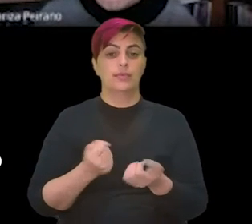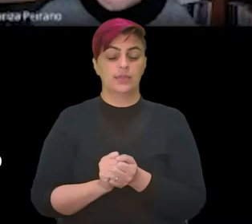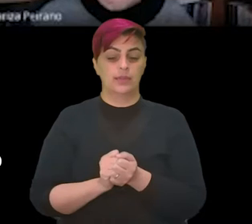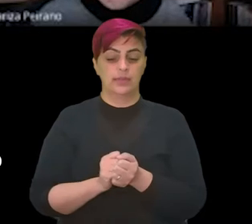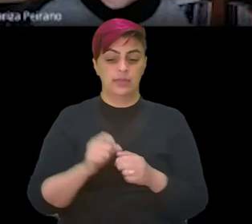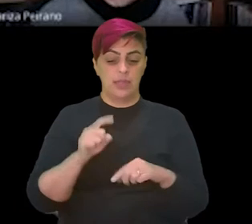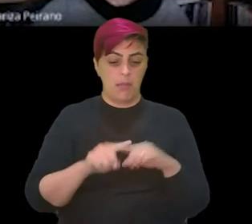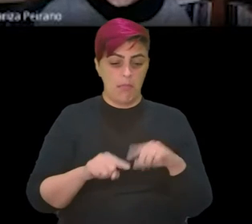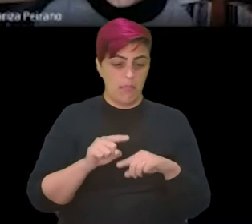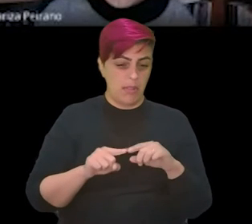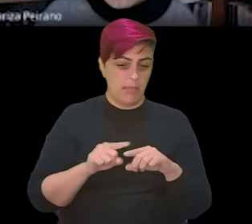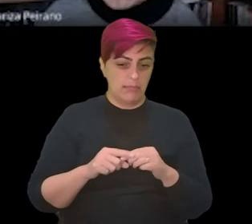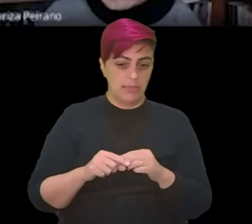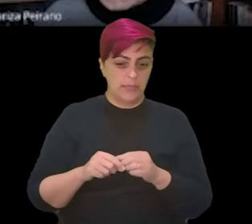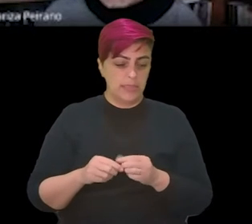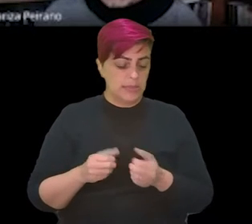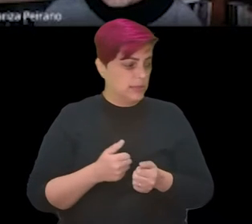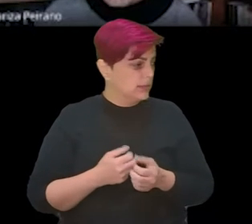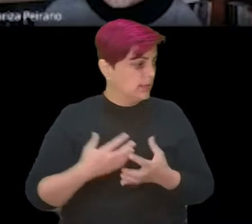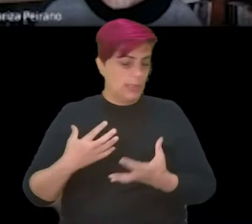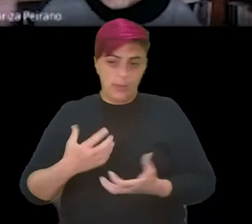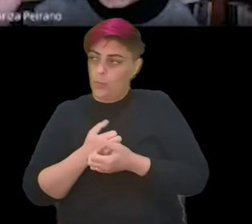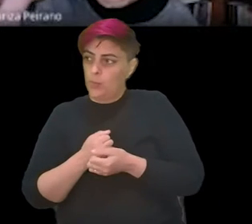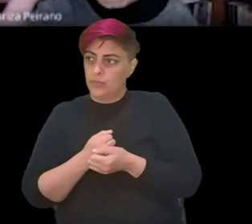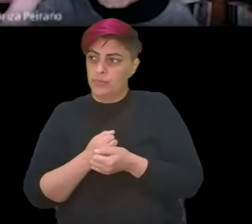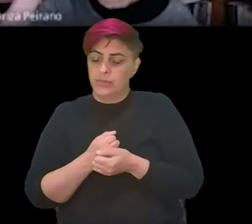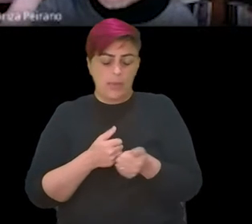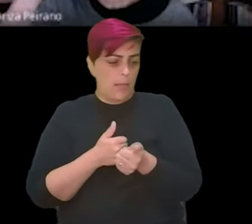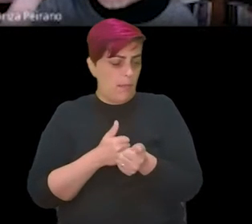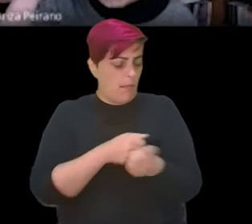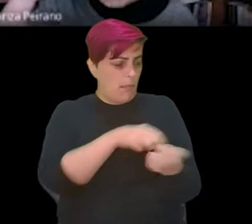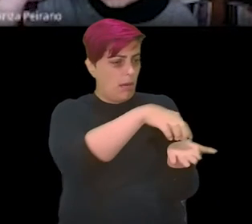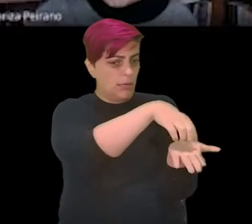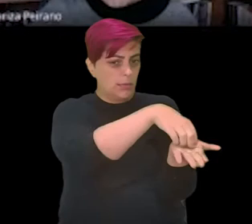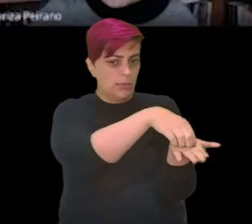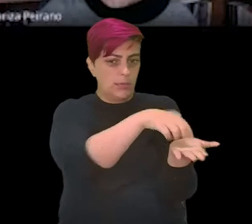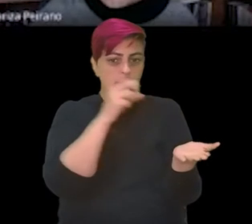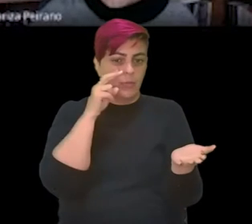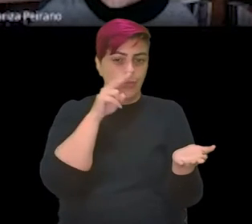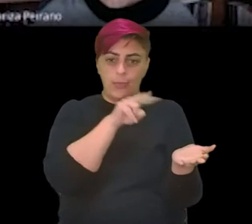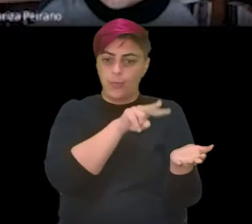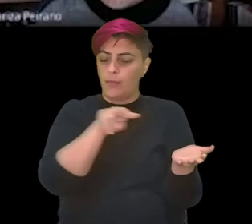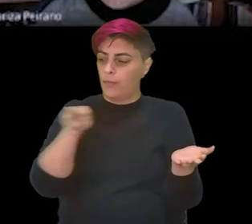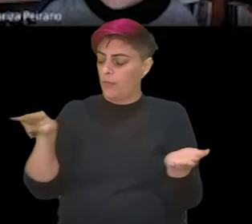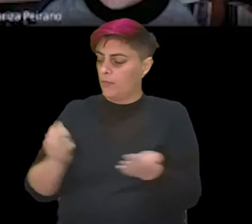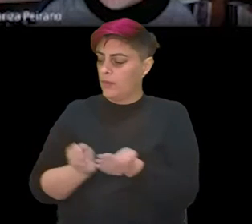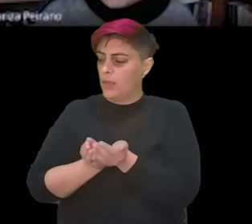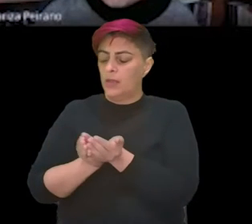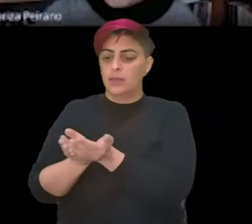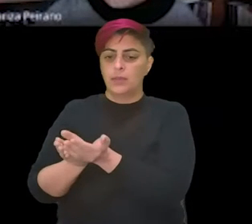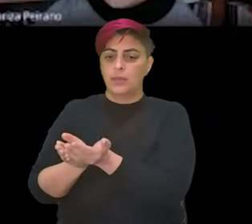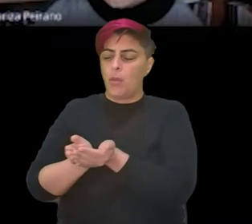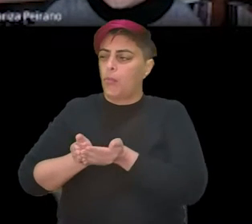seu equipamento, numa praia tropical, próximo a uma aldeia nativa, vendo a lancha ou o barco que o